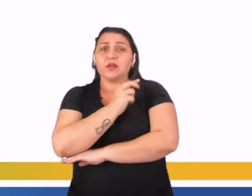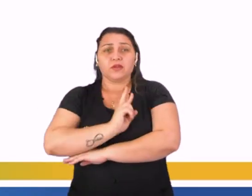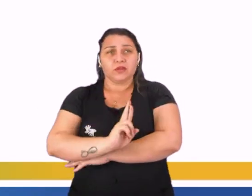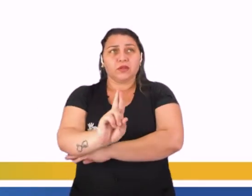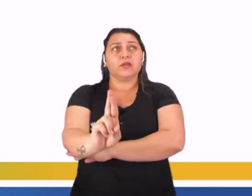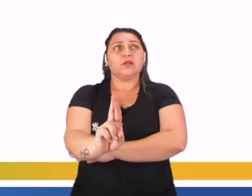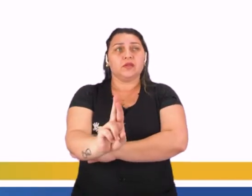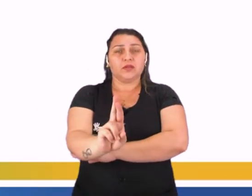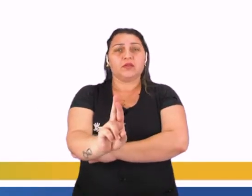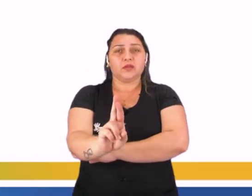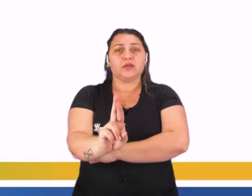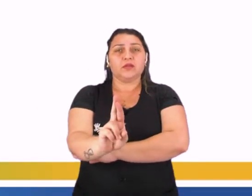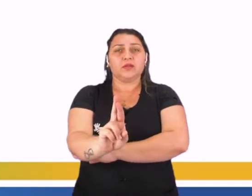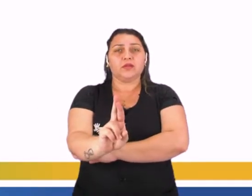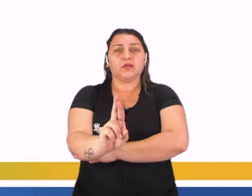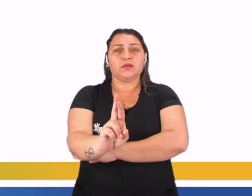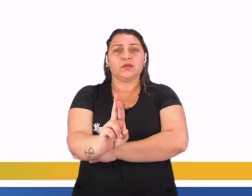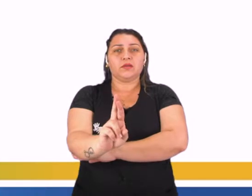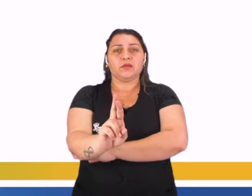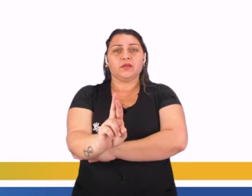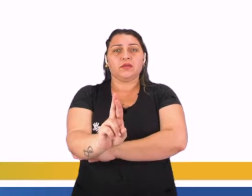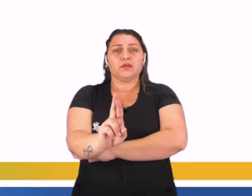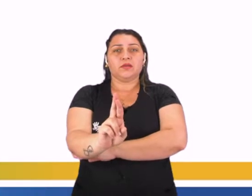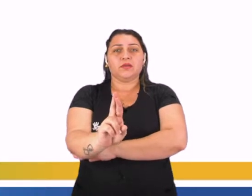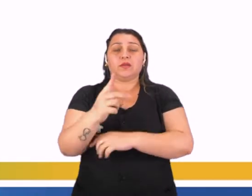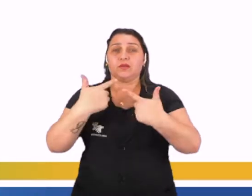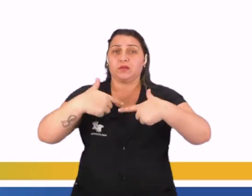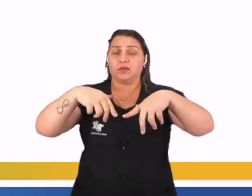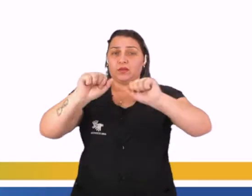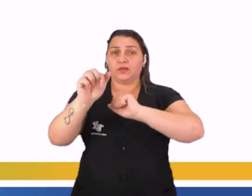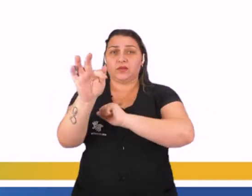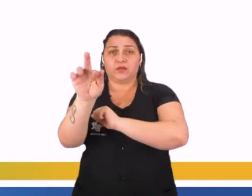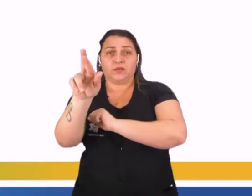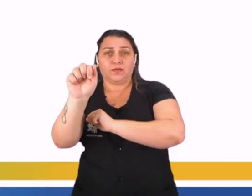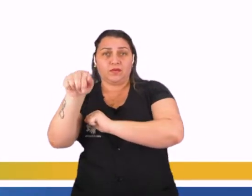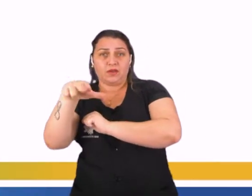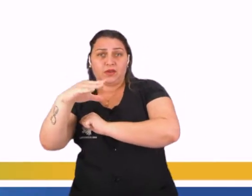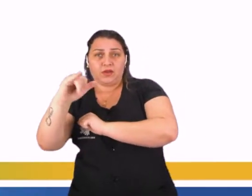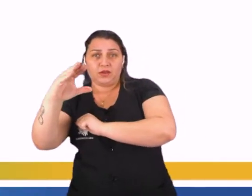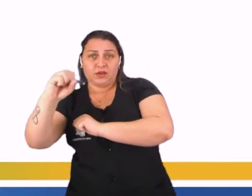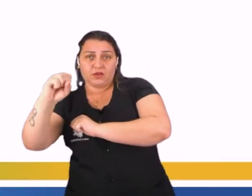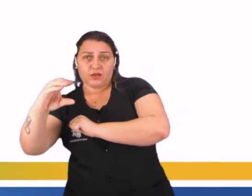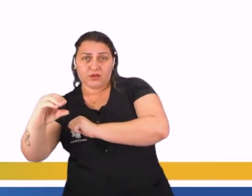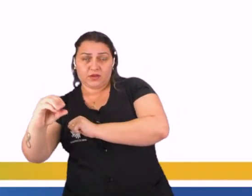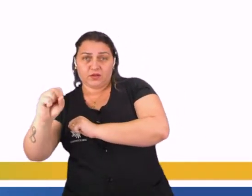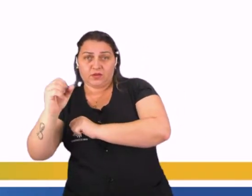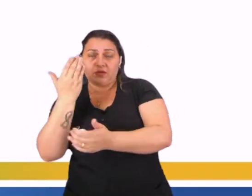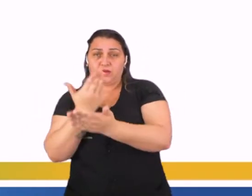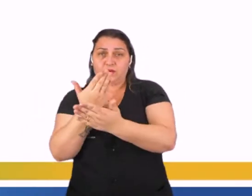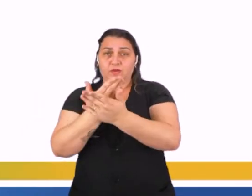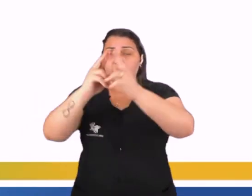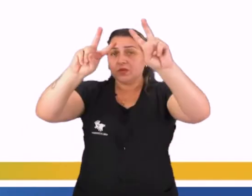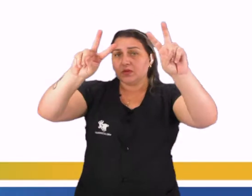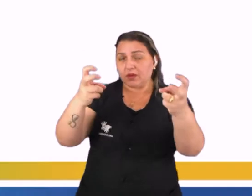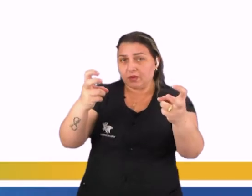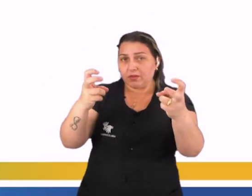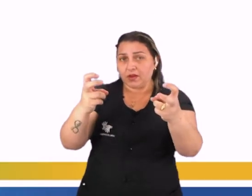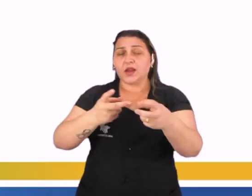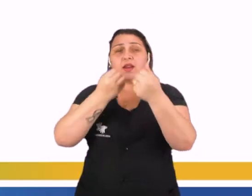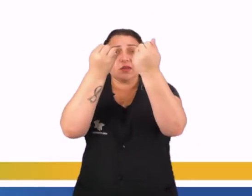quer ter uma habilidade que hoje em dia é para poucos, que é saber diferenciar uma notícia de uma fake